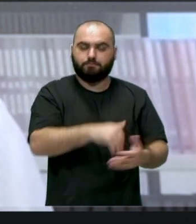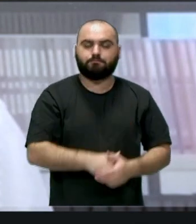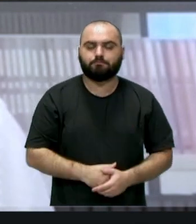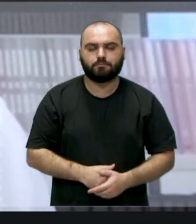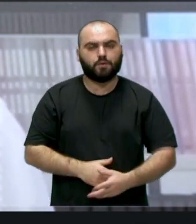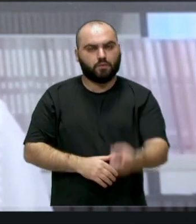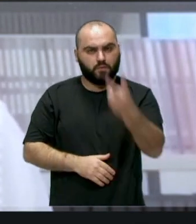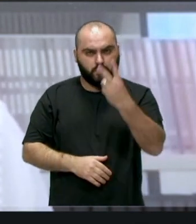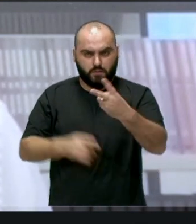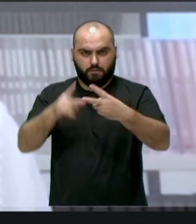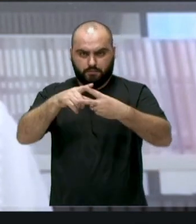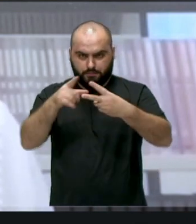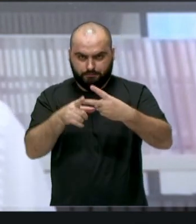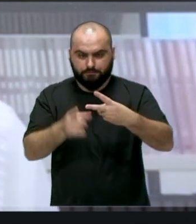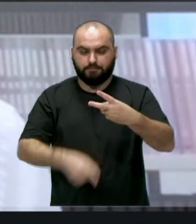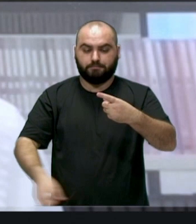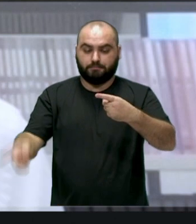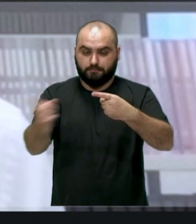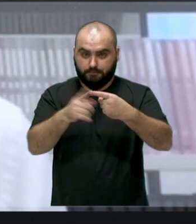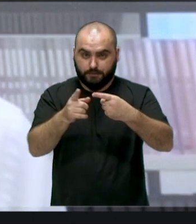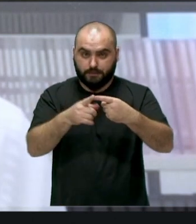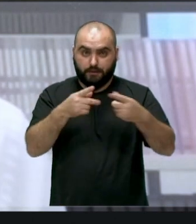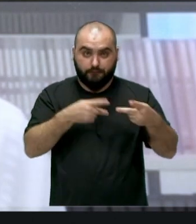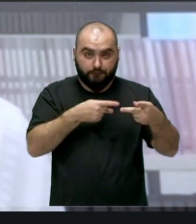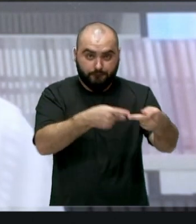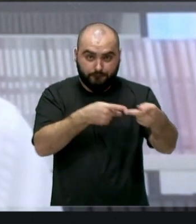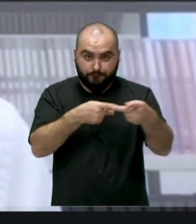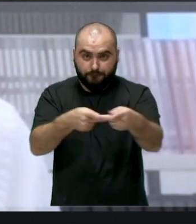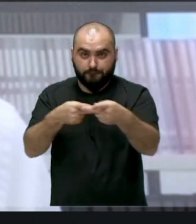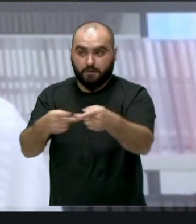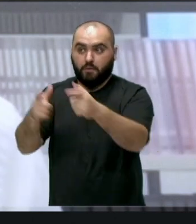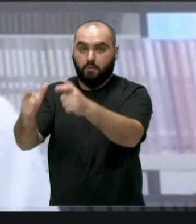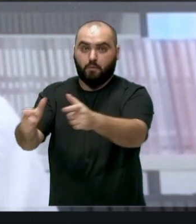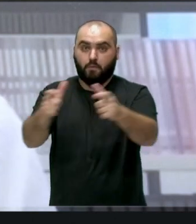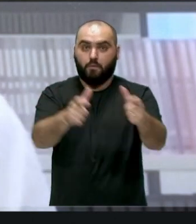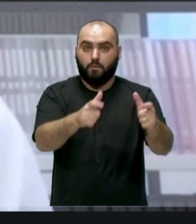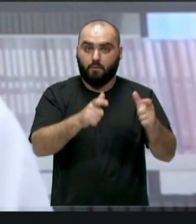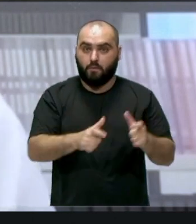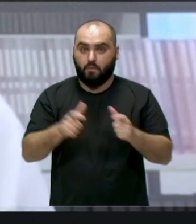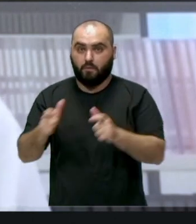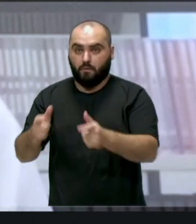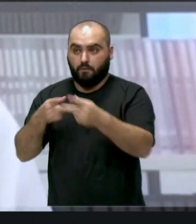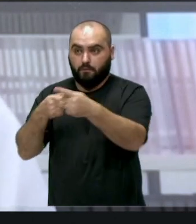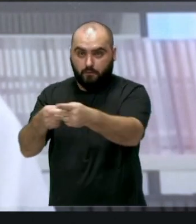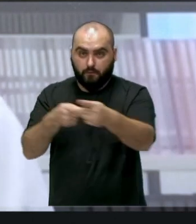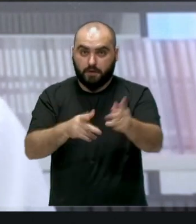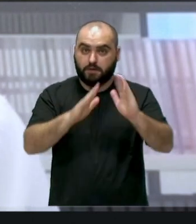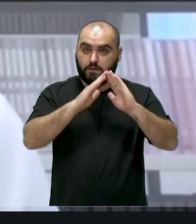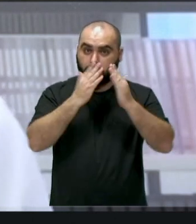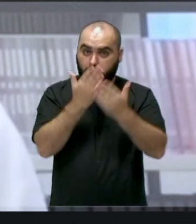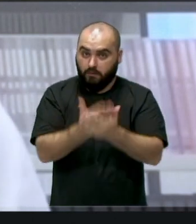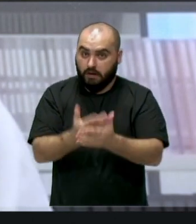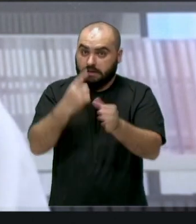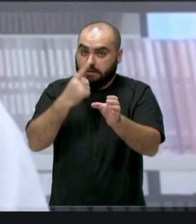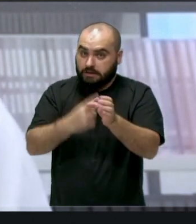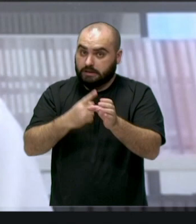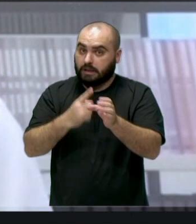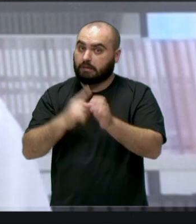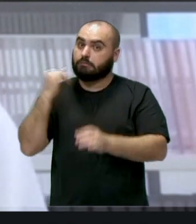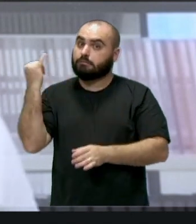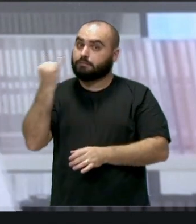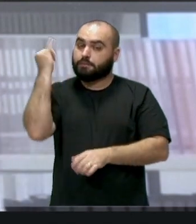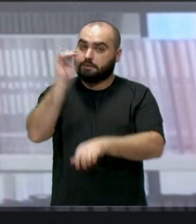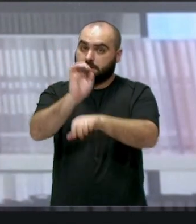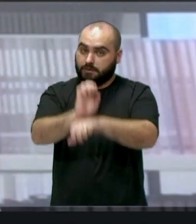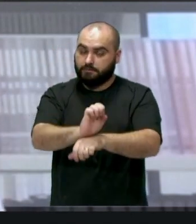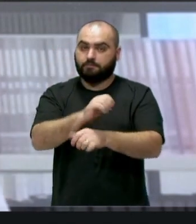primeira delas foram as visitas em loco, né, em algumas escolas e cidades estratégicas do Estado.